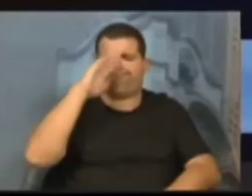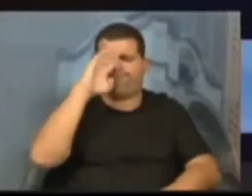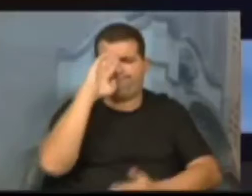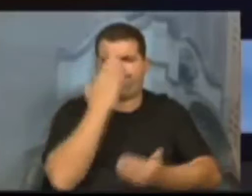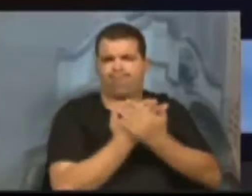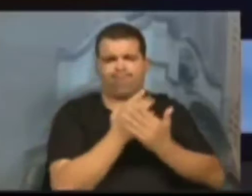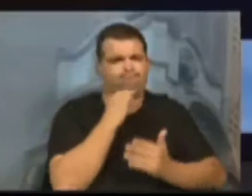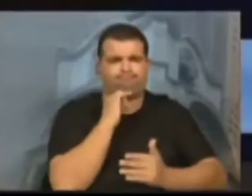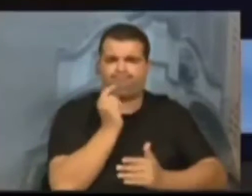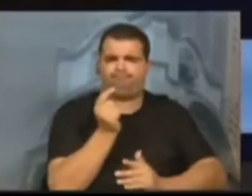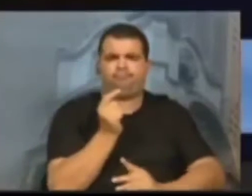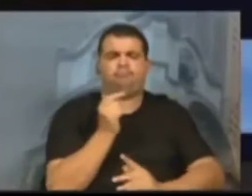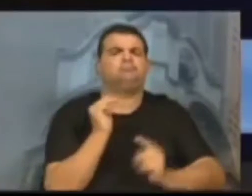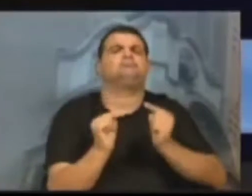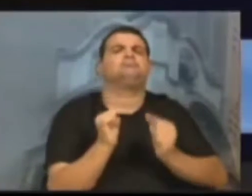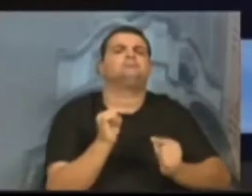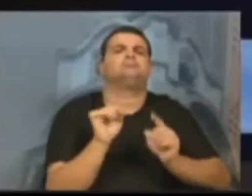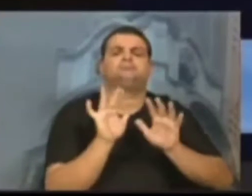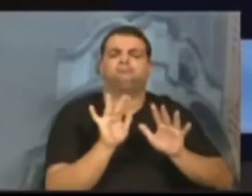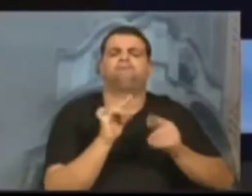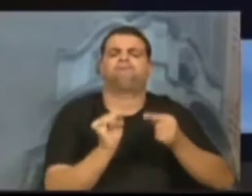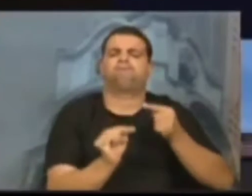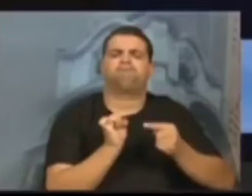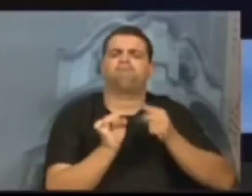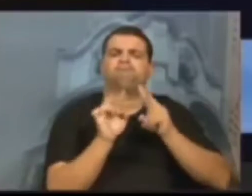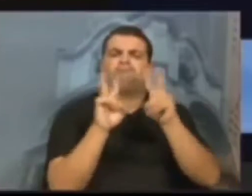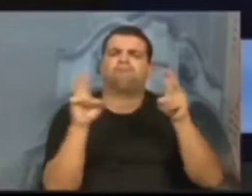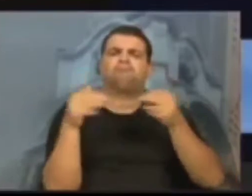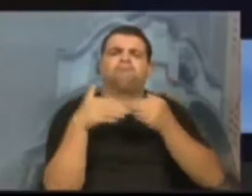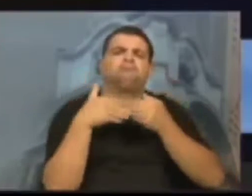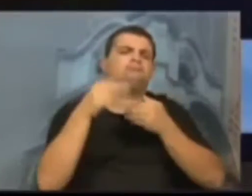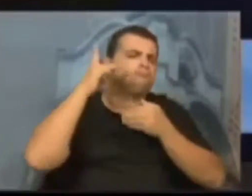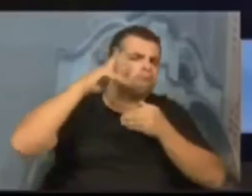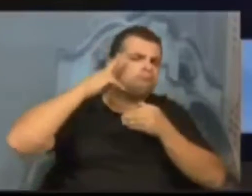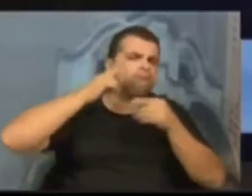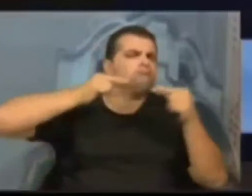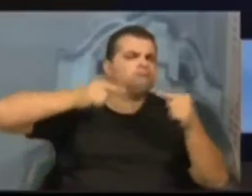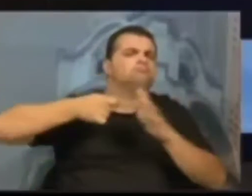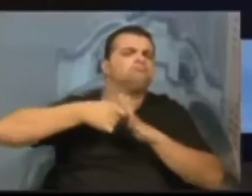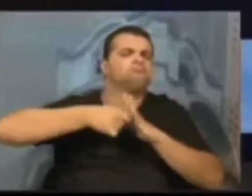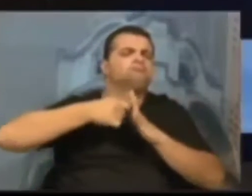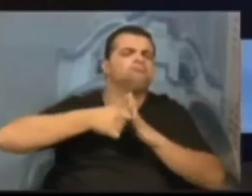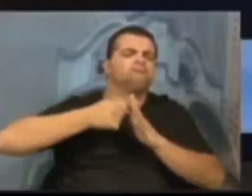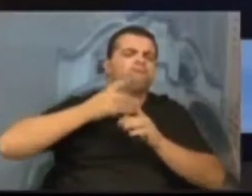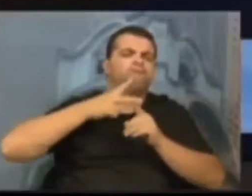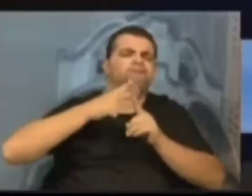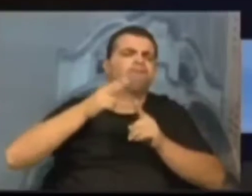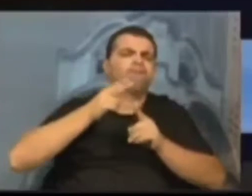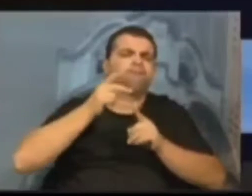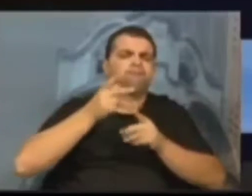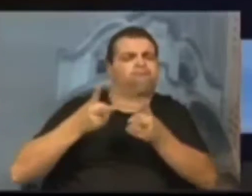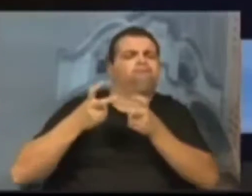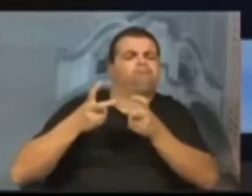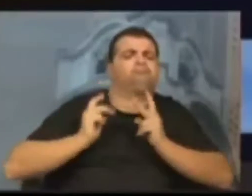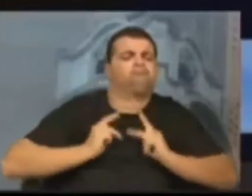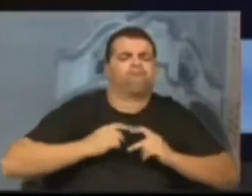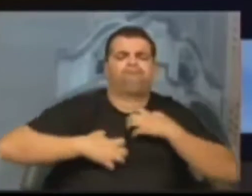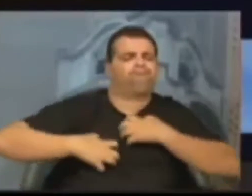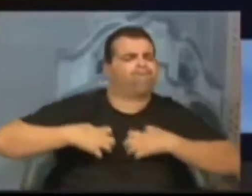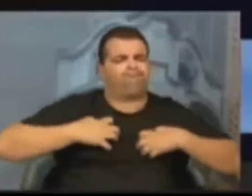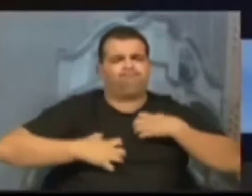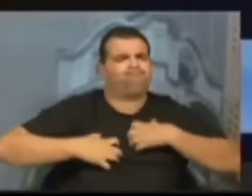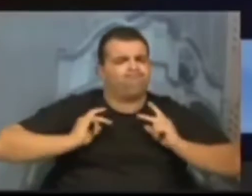aqui debatendo um assunto para polemizar, polarizar e tentar ganhar a simpatia de pessoas